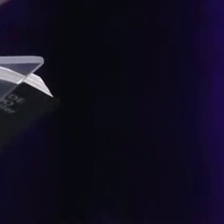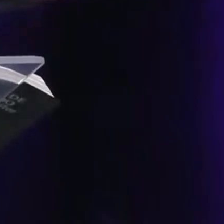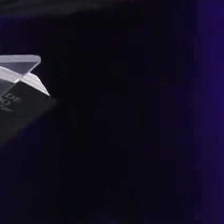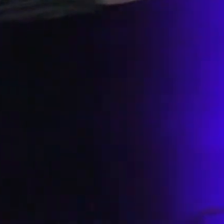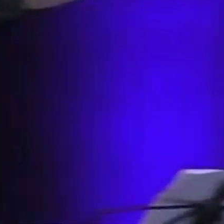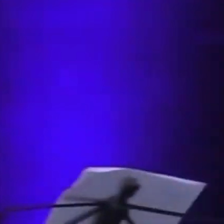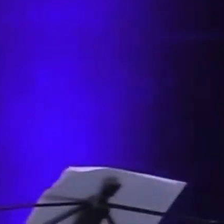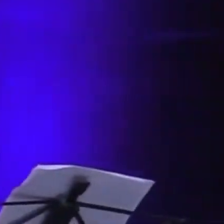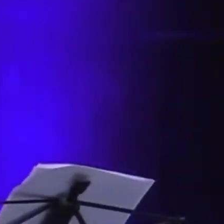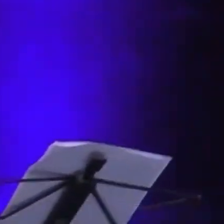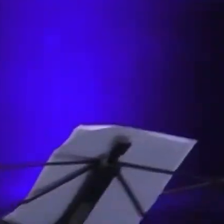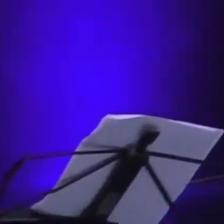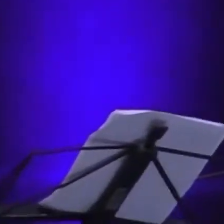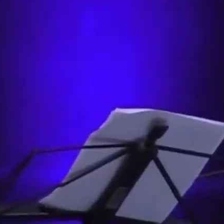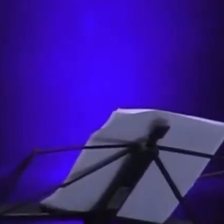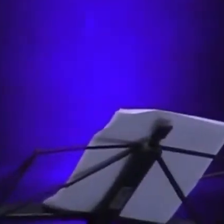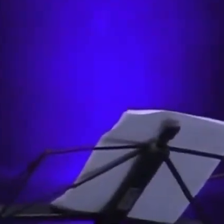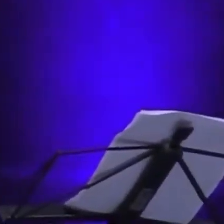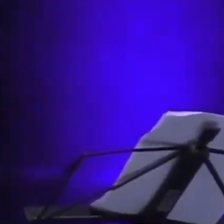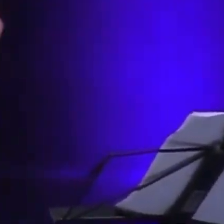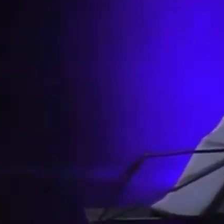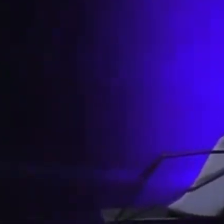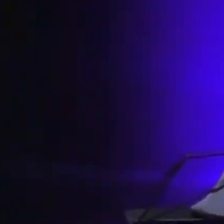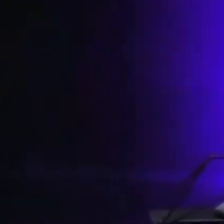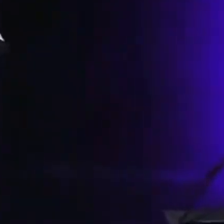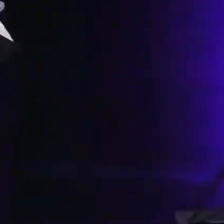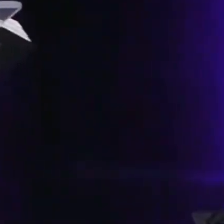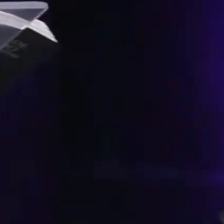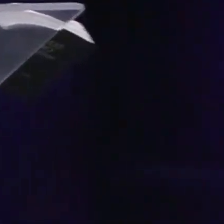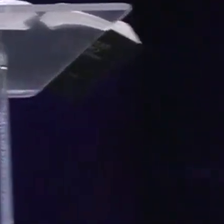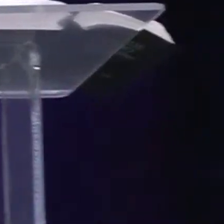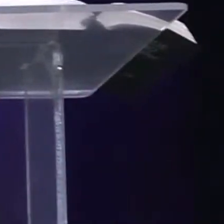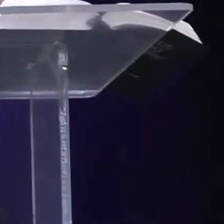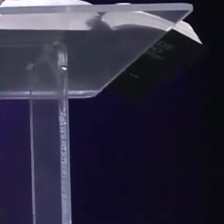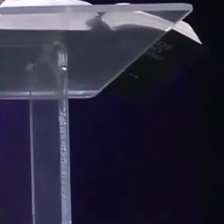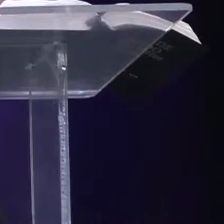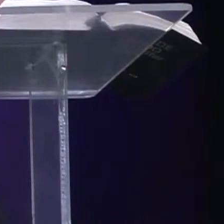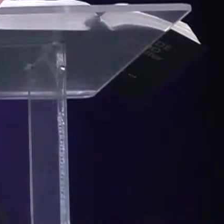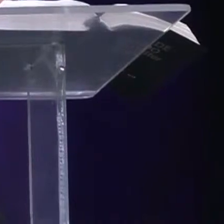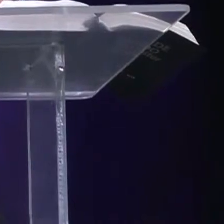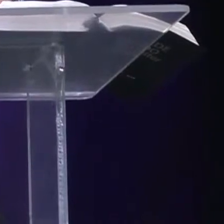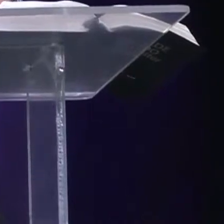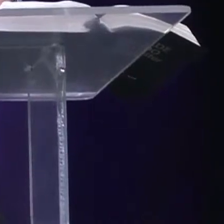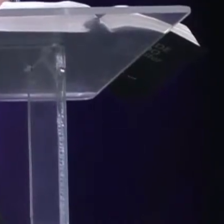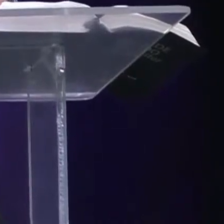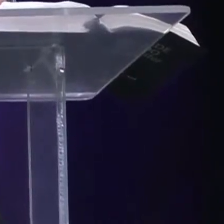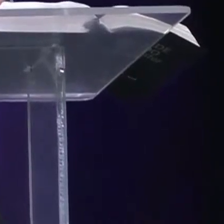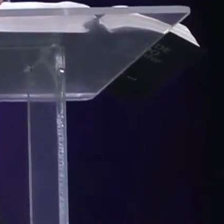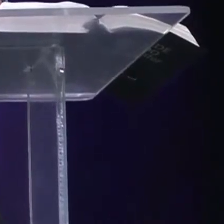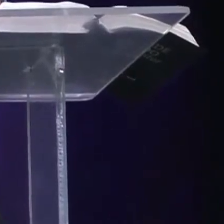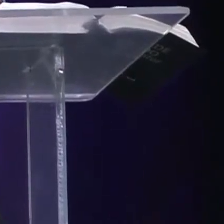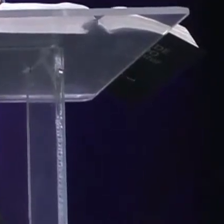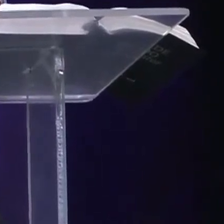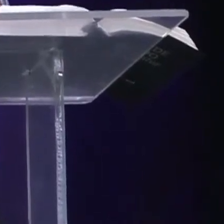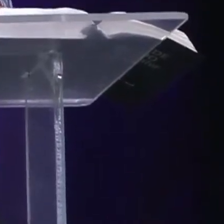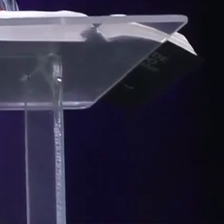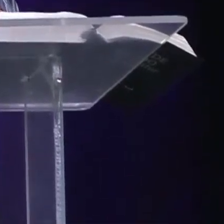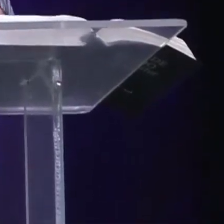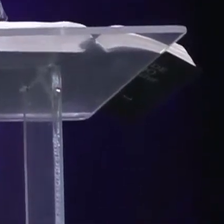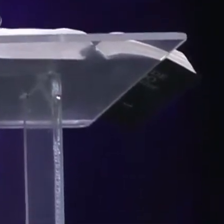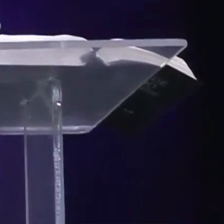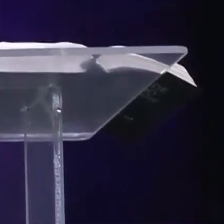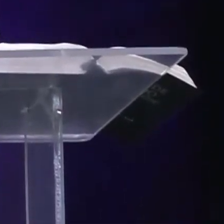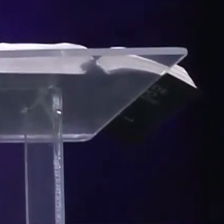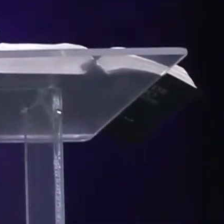é normal que fique agitado, aí você vai ensinar, você que vai fazer, você vai mostrar como é que